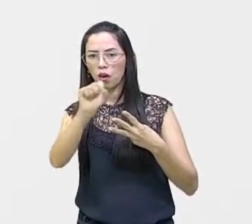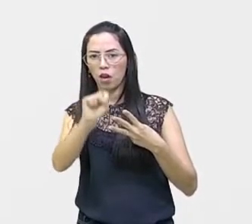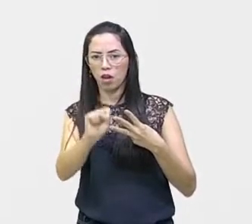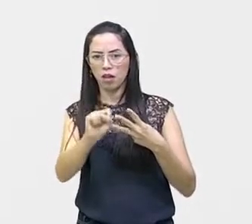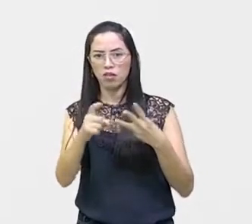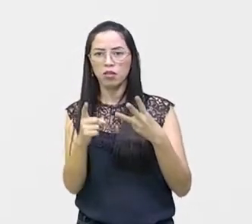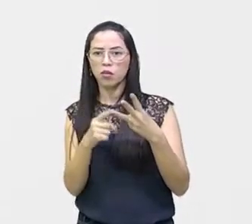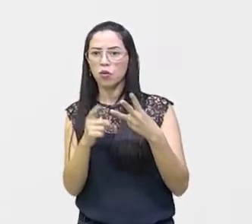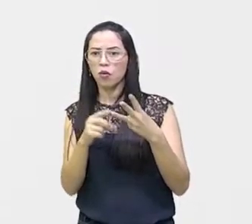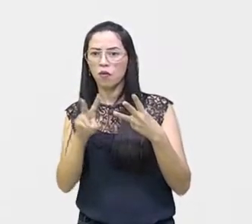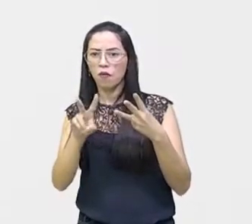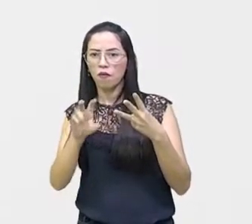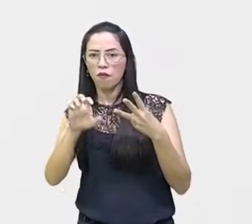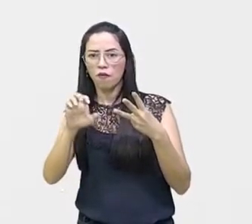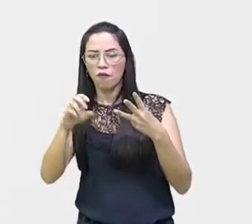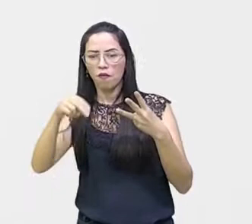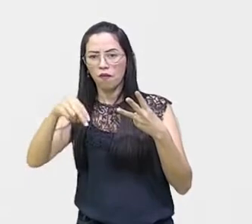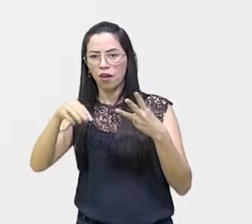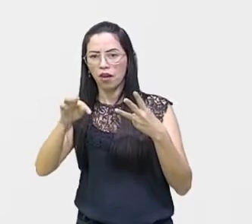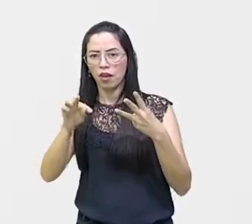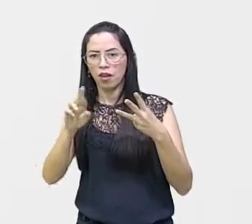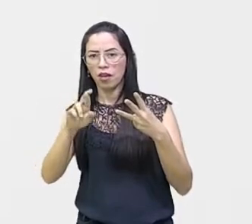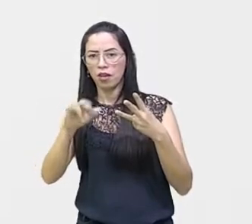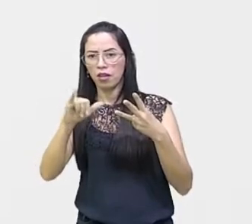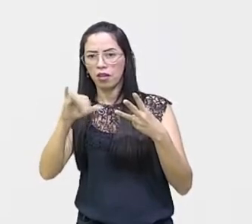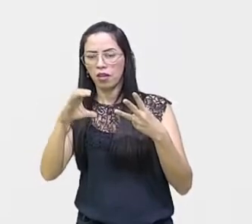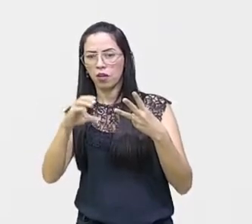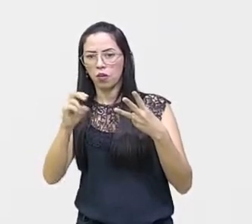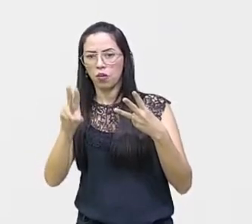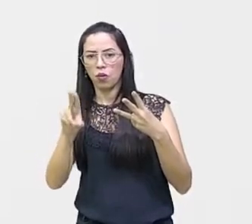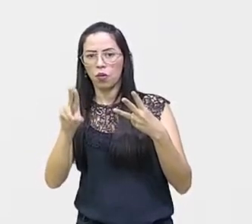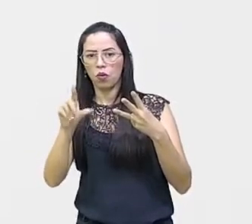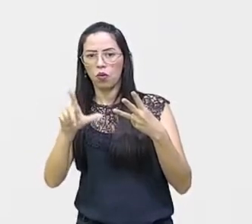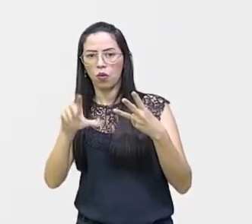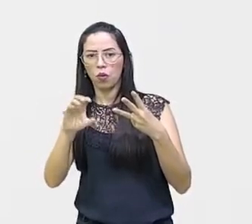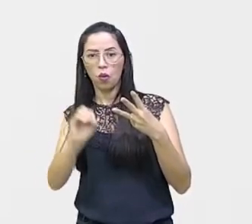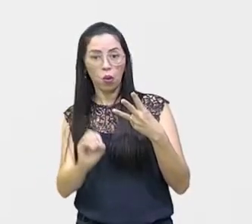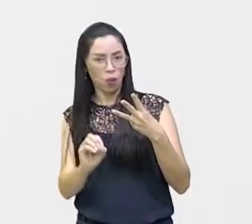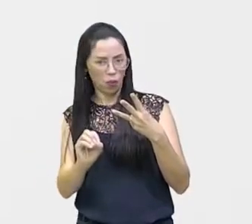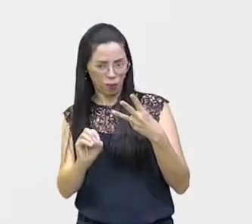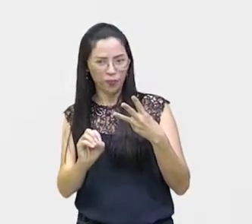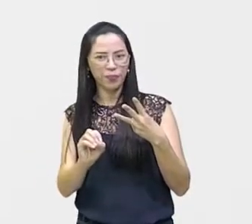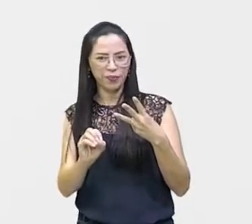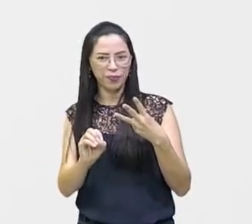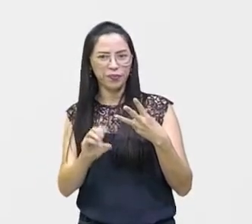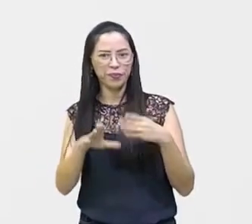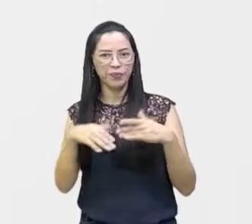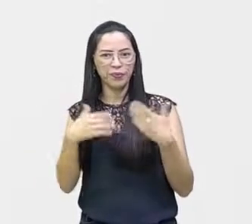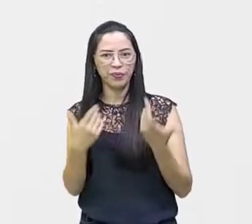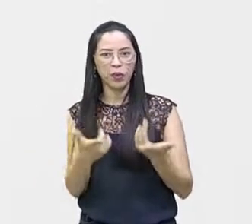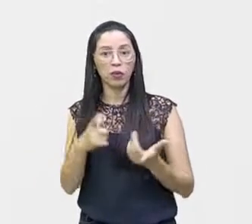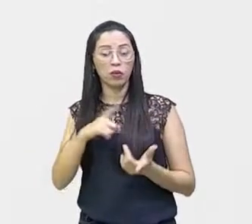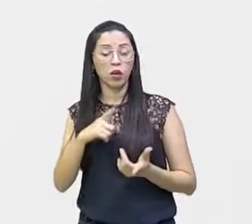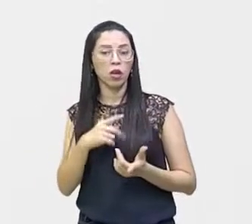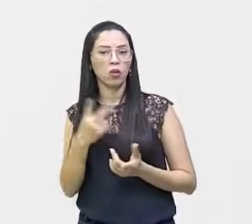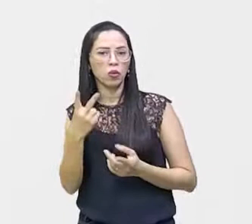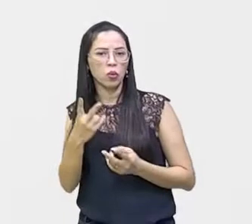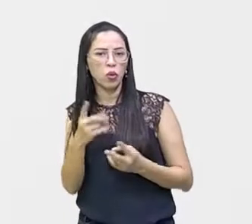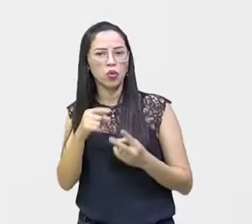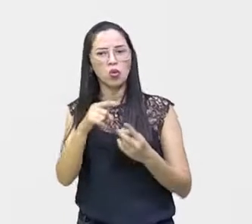venoso rico em gás carbônico e arterial rico em oxigênio. E a circulação nesse grupo de animais é do